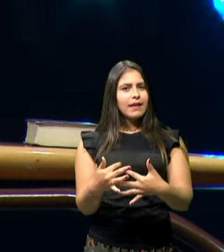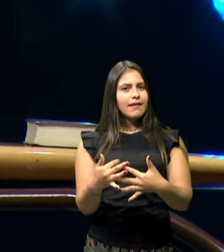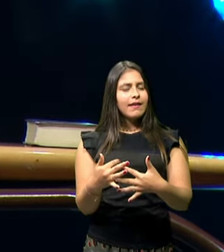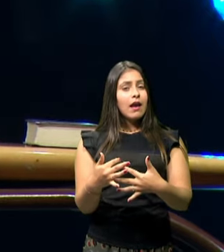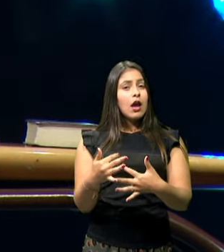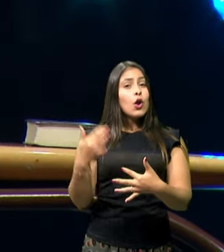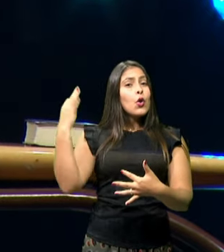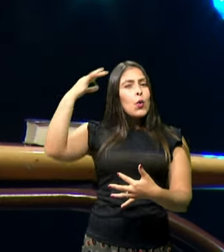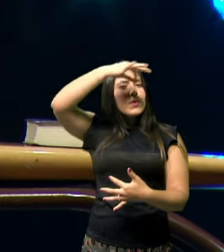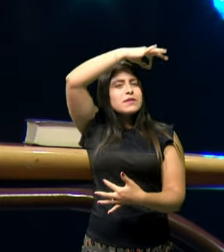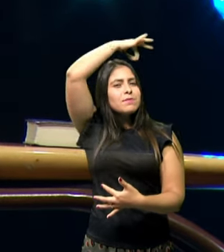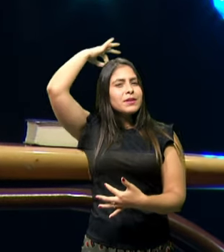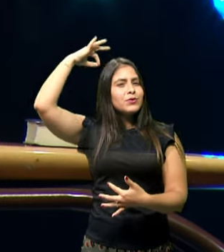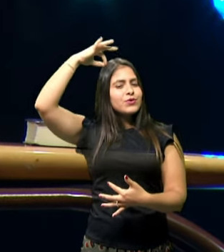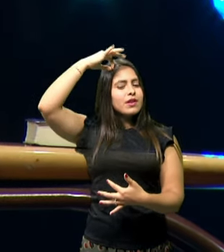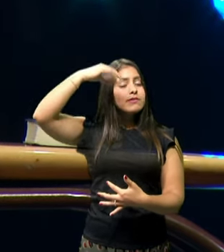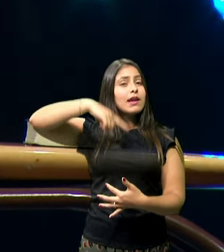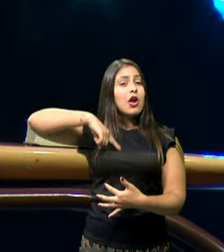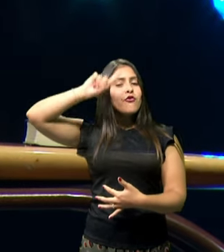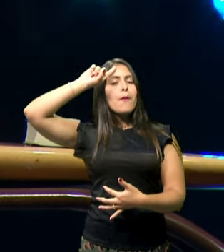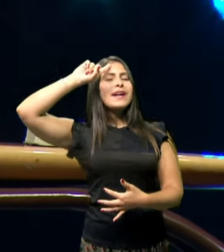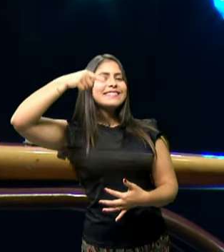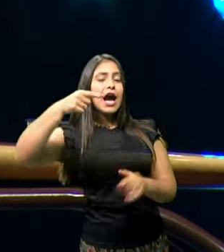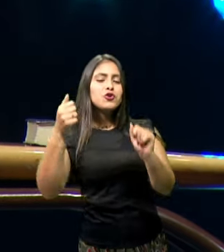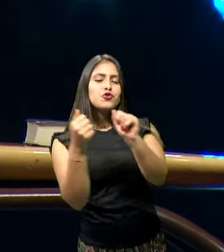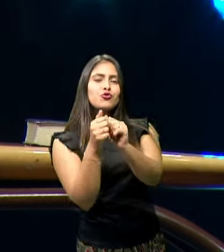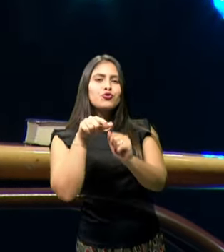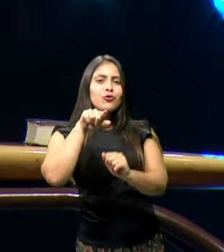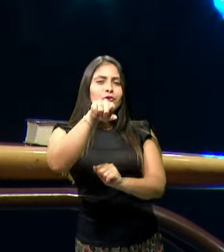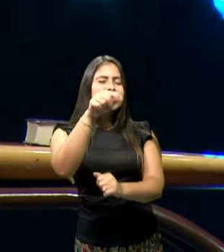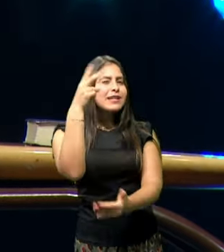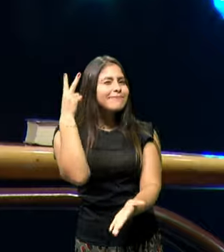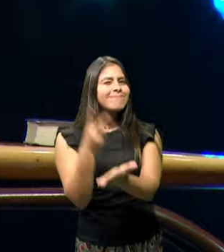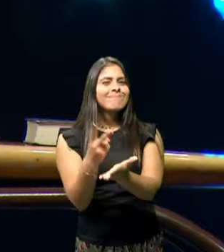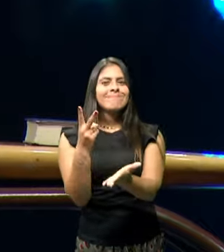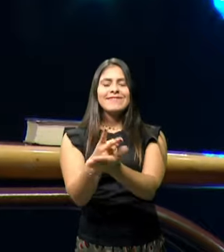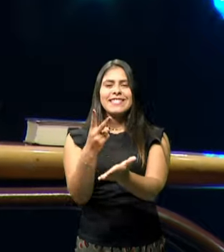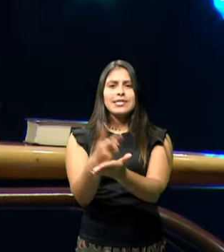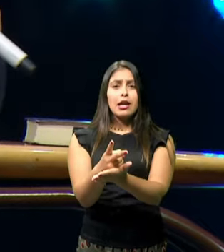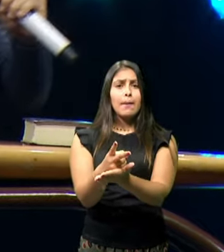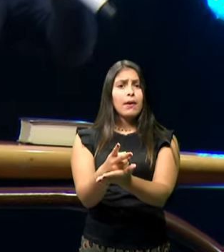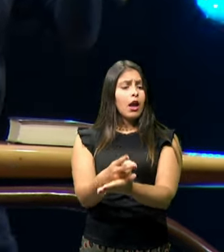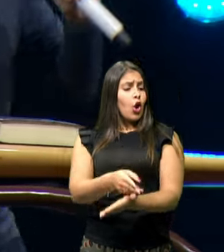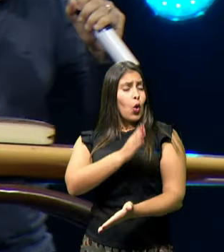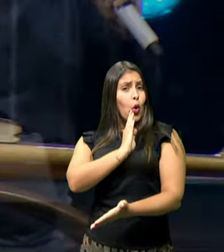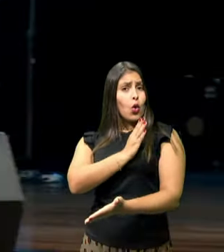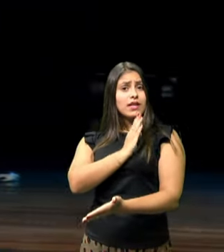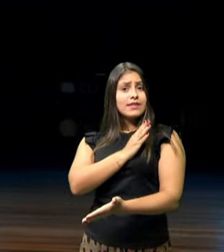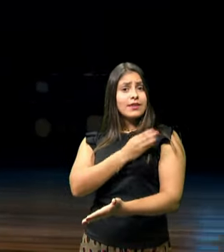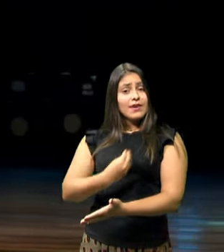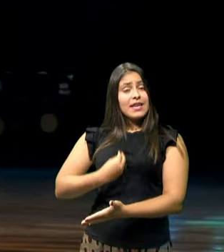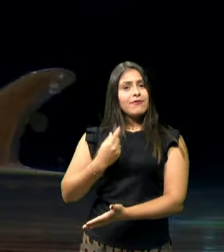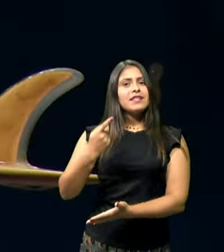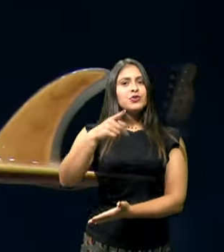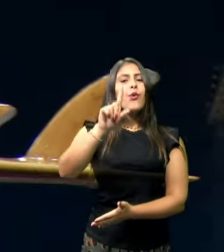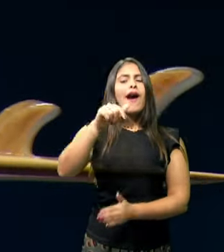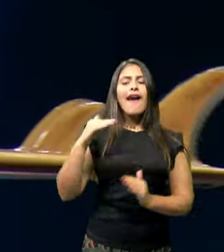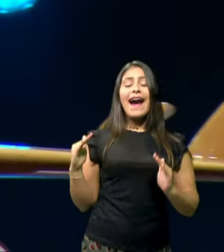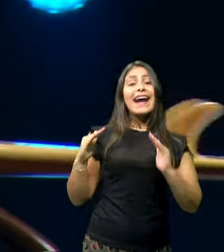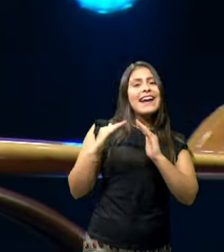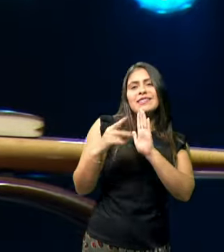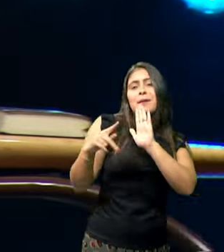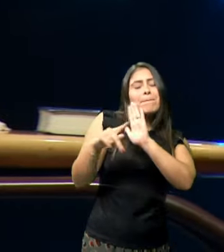igual a mim para ficar com vocês. O Espírito de verdade, que vai estar com vocês e habitar em vocês. Quando você entrega a sua vida a Cristo,